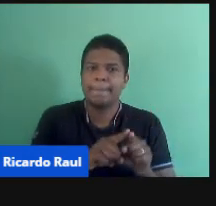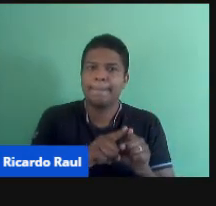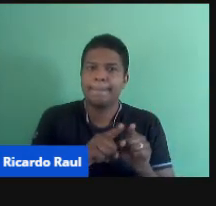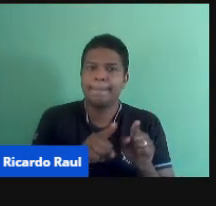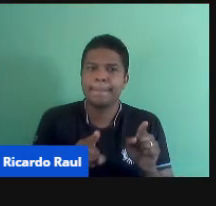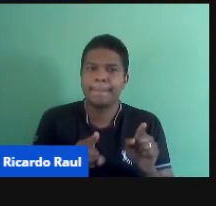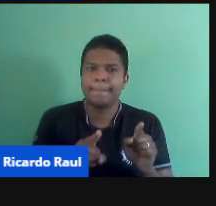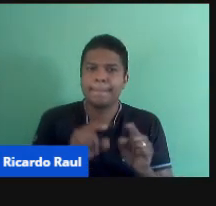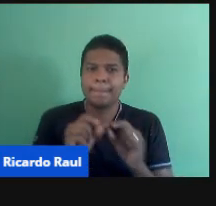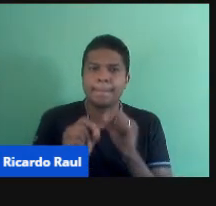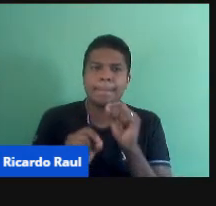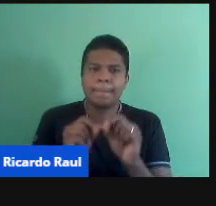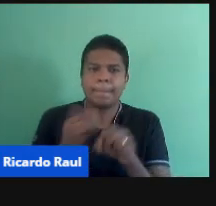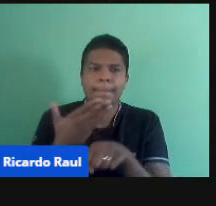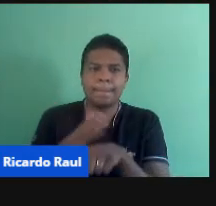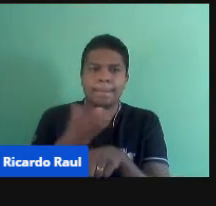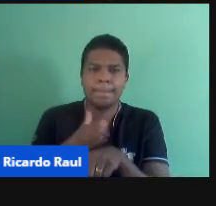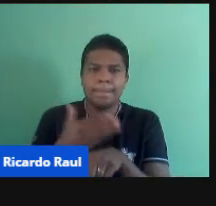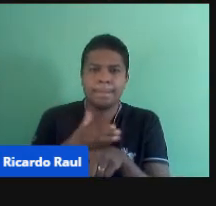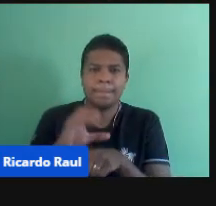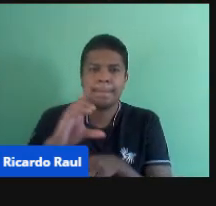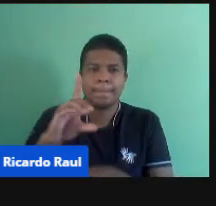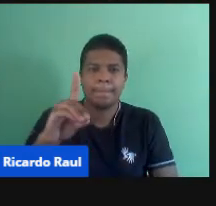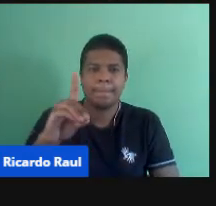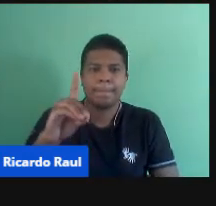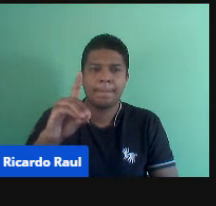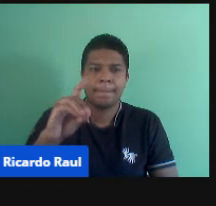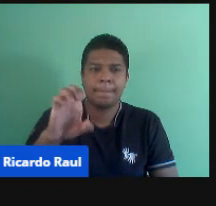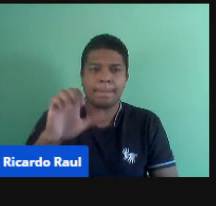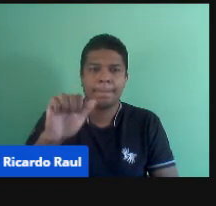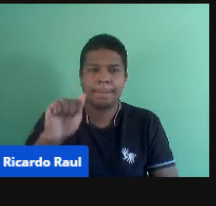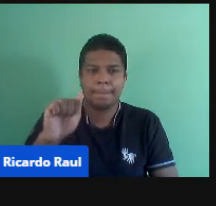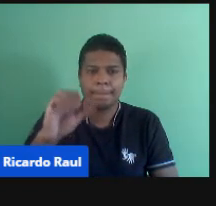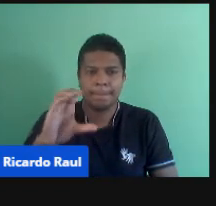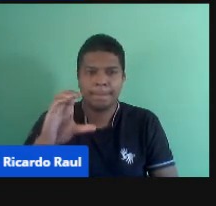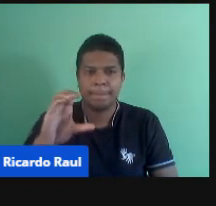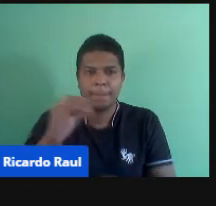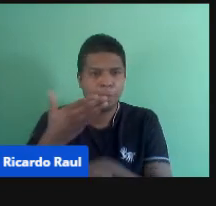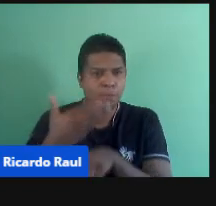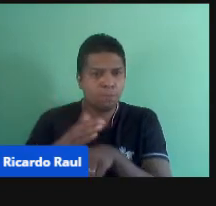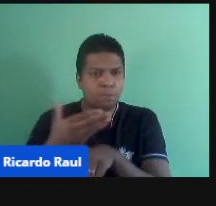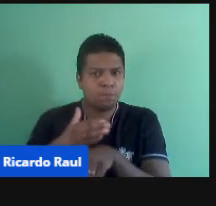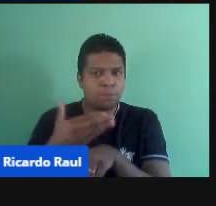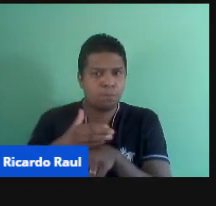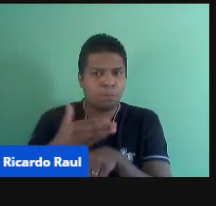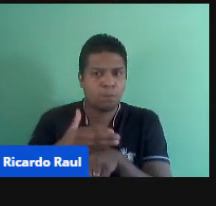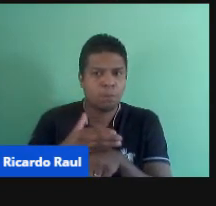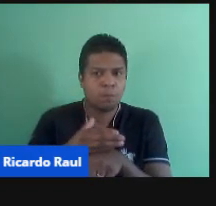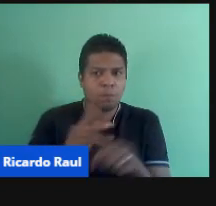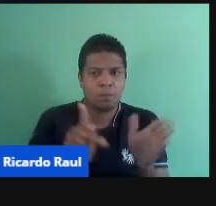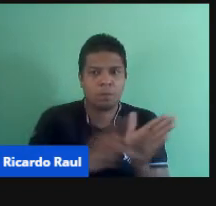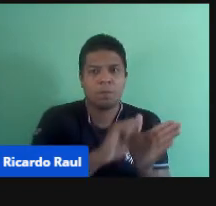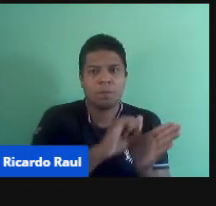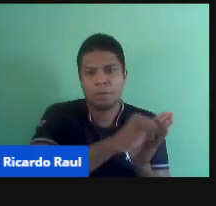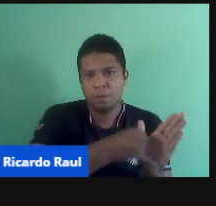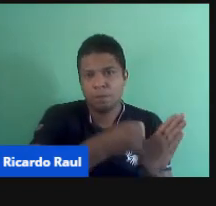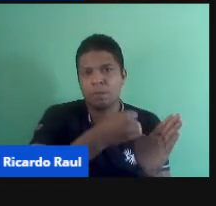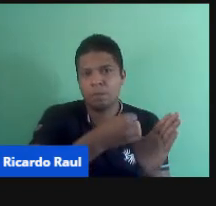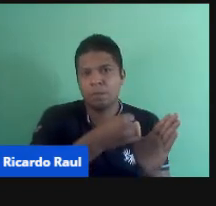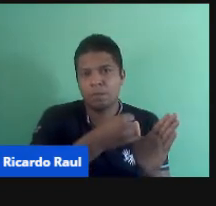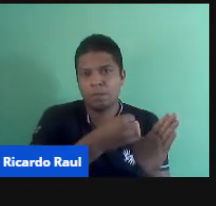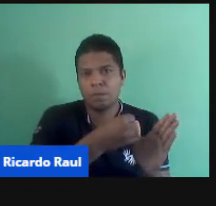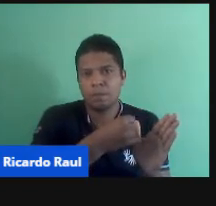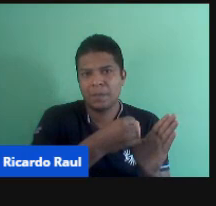Mas o que a gente pratica na DEAC, o que a gente quer praticar na DEAC, nos treinamentos, nos projetos, que essa